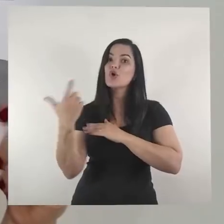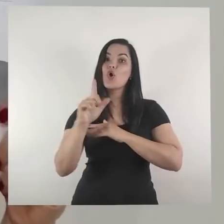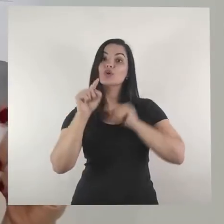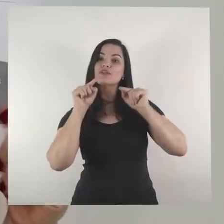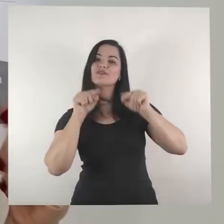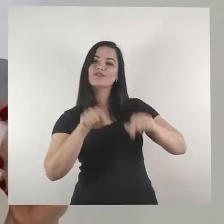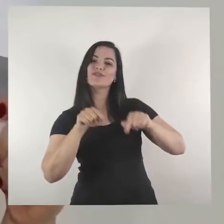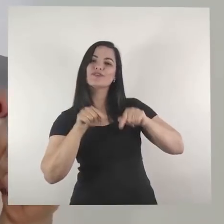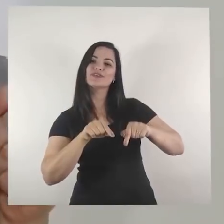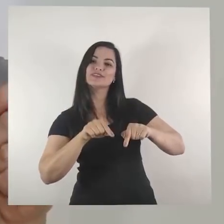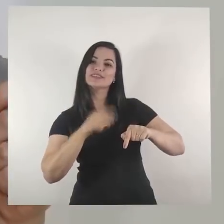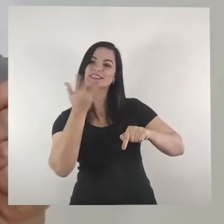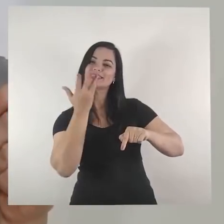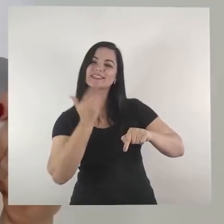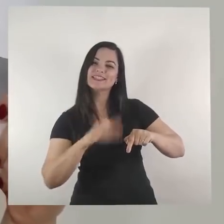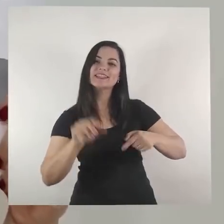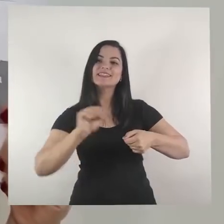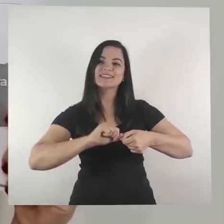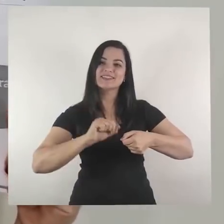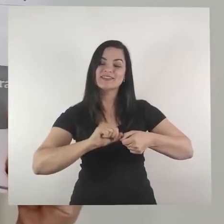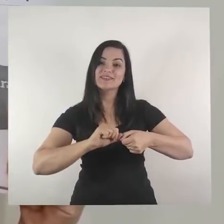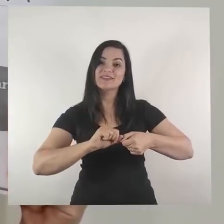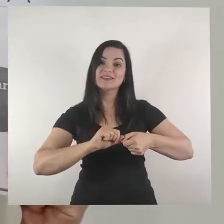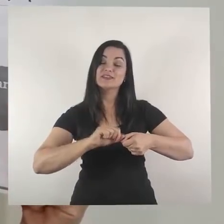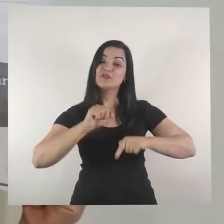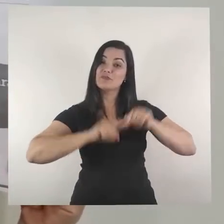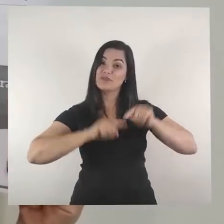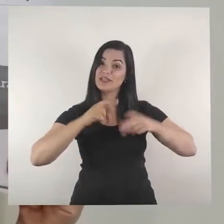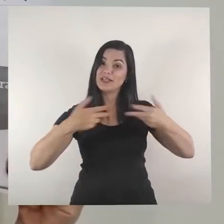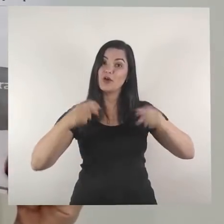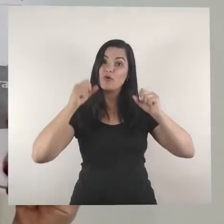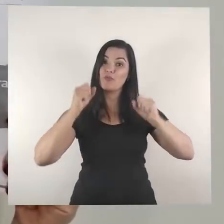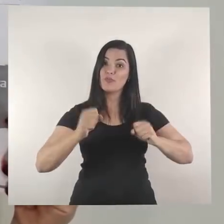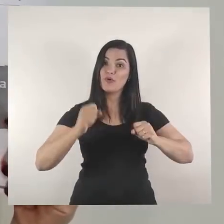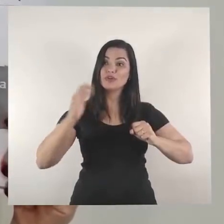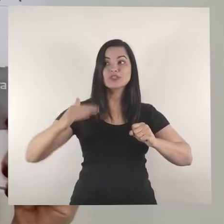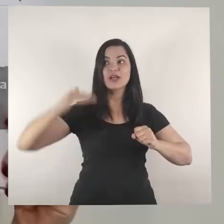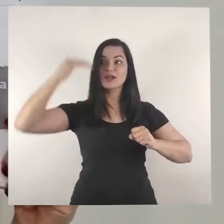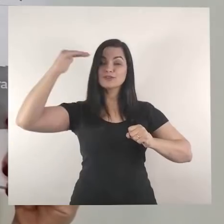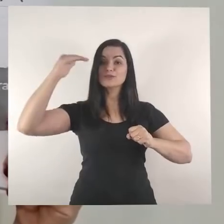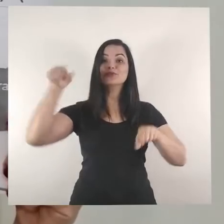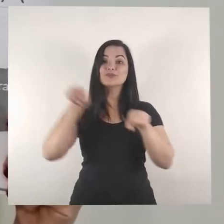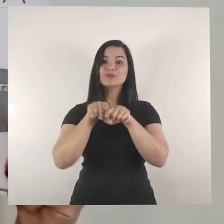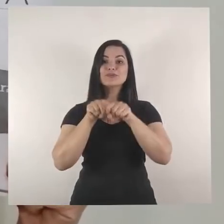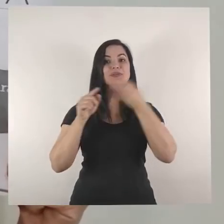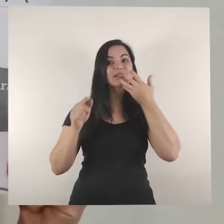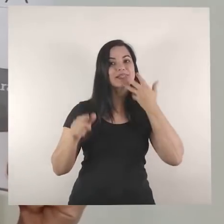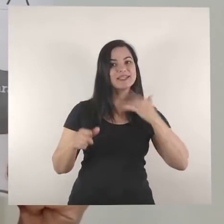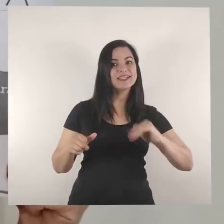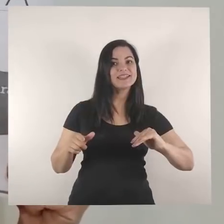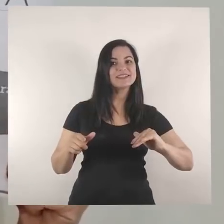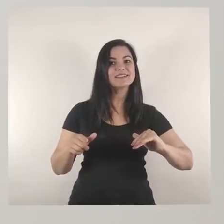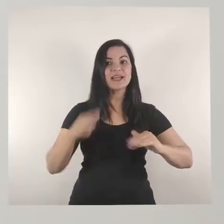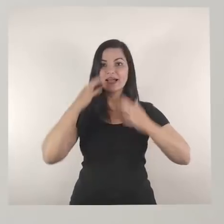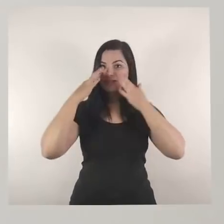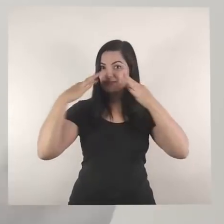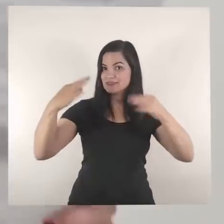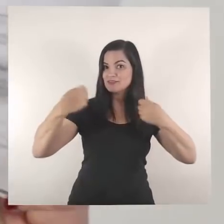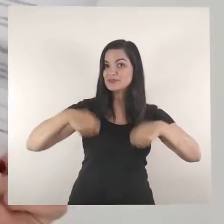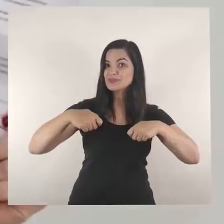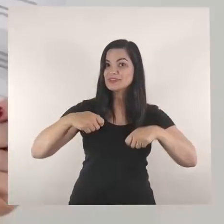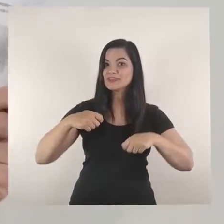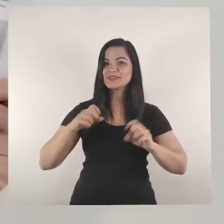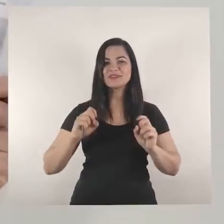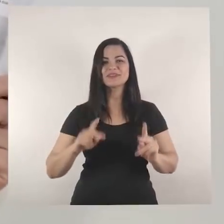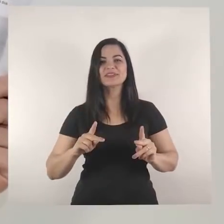É um material que serve para o adulto e para a criança, por isso tem que prestar muita atenção, certo? Como